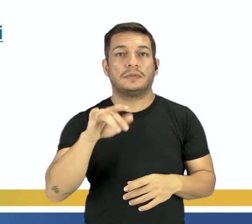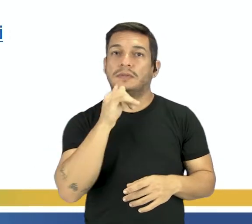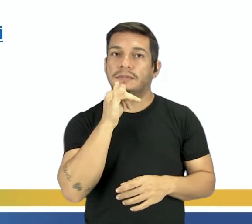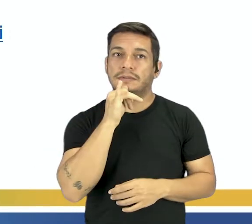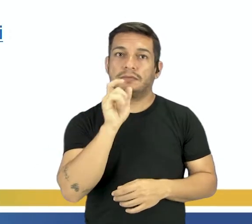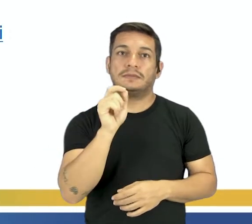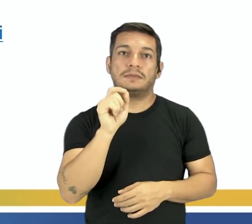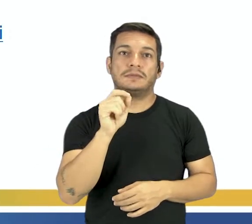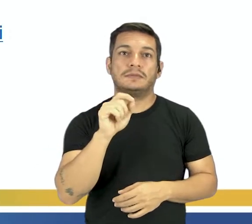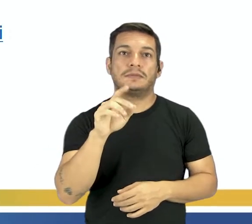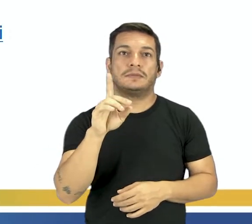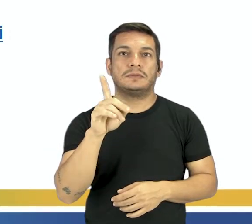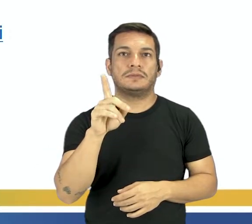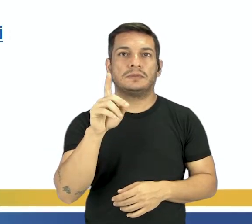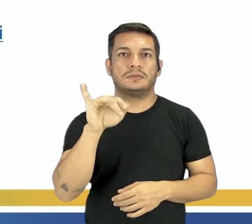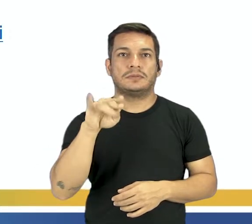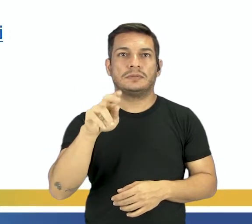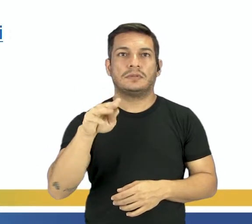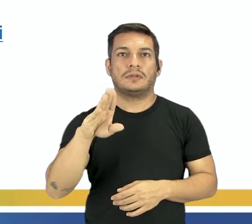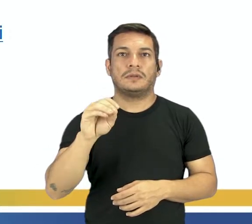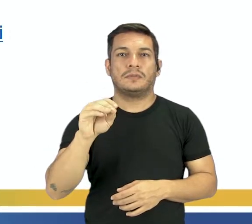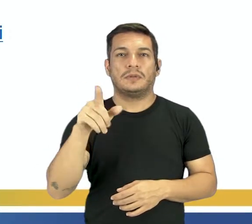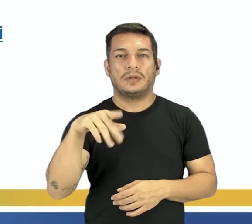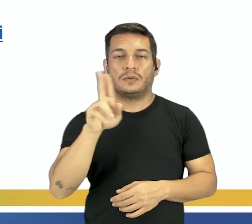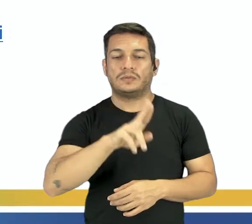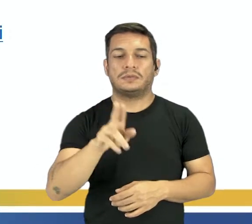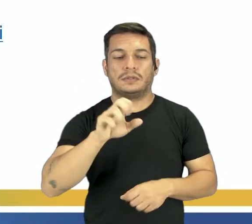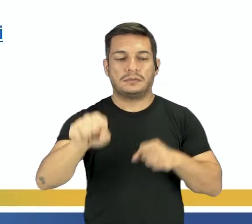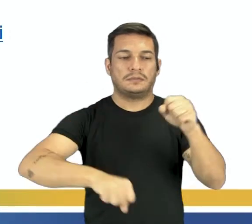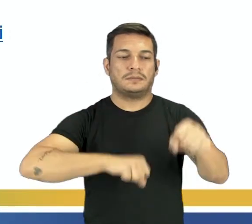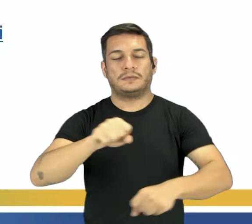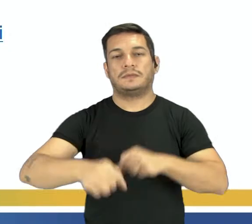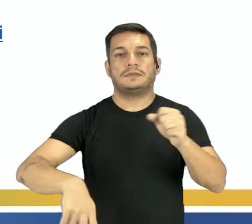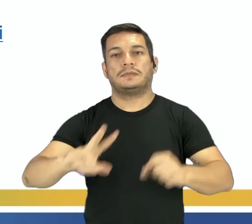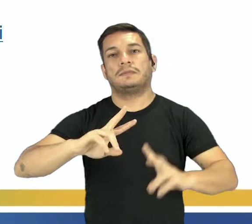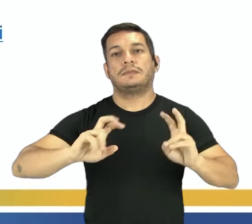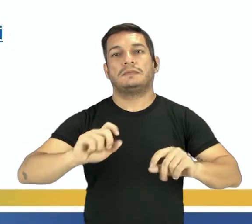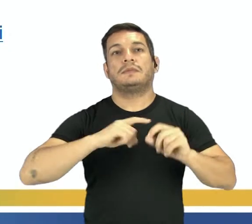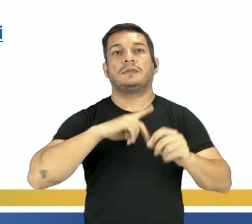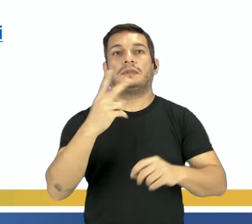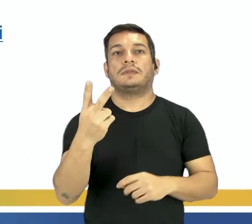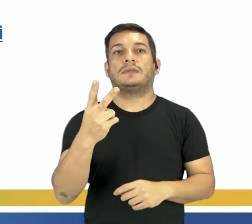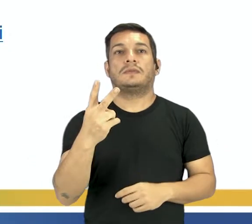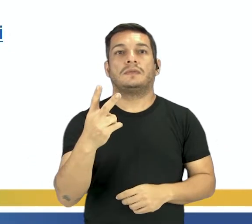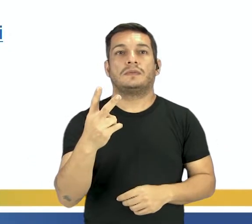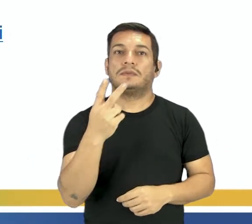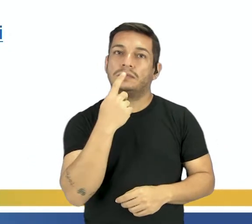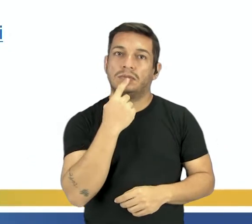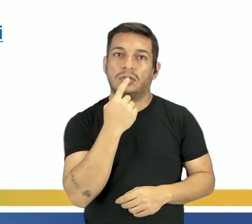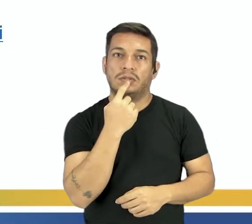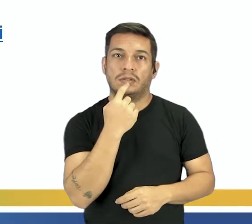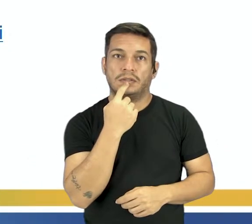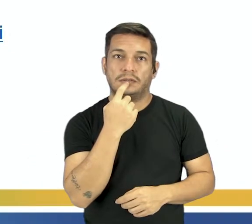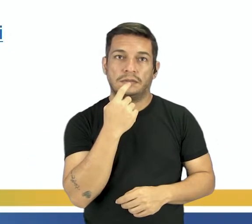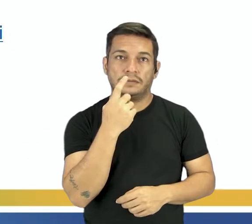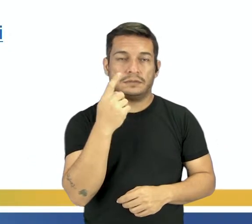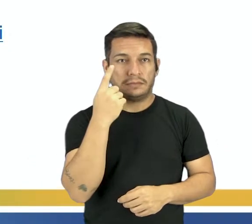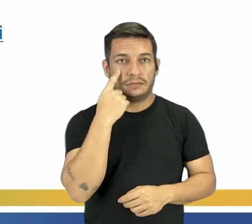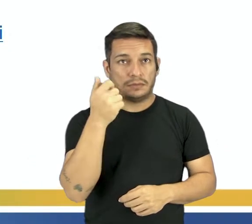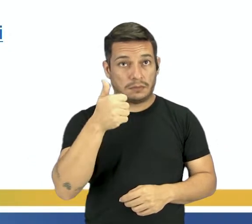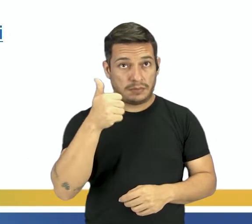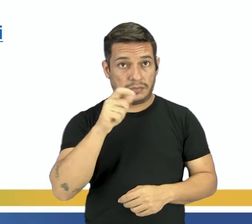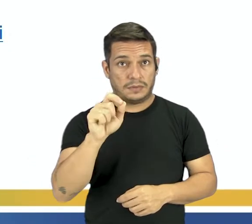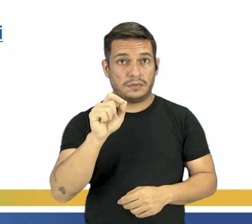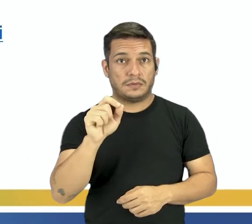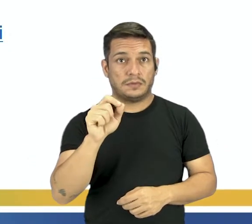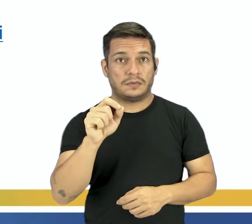exemplo do dínamo, que é utilizado na bicicleta. Você verifica que tem 2 círculos aqui vermelhos. O primeiro é o